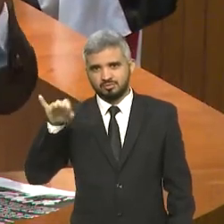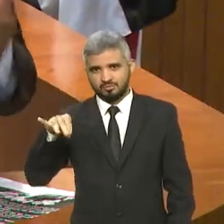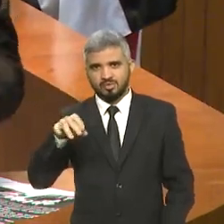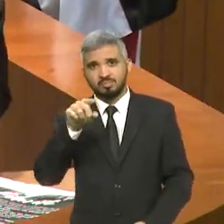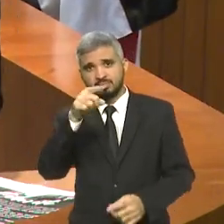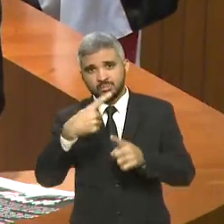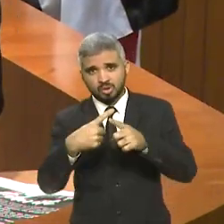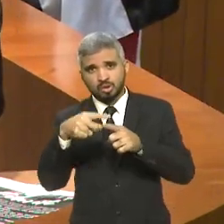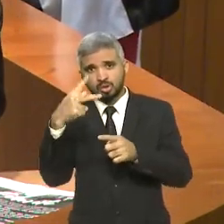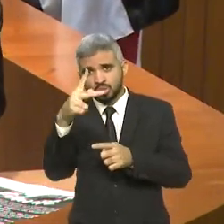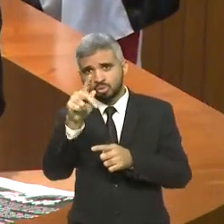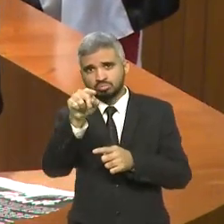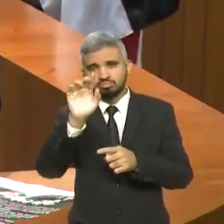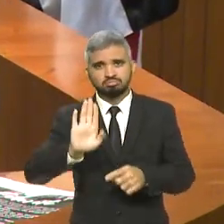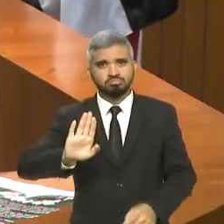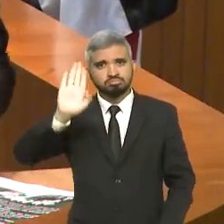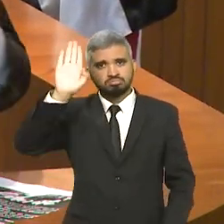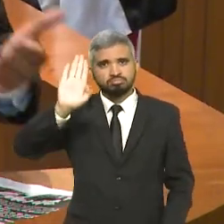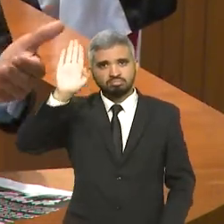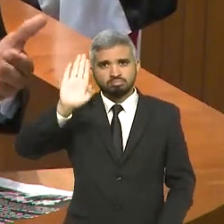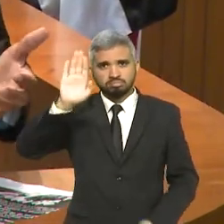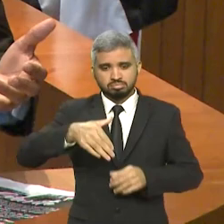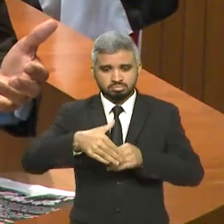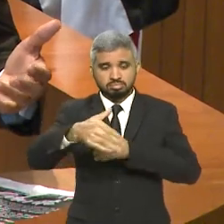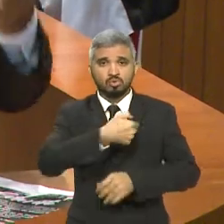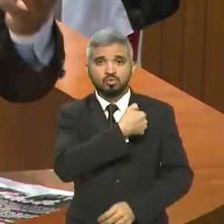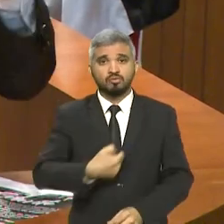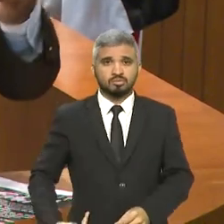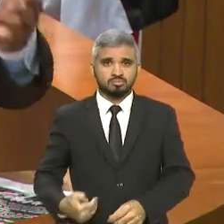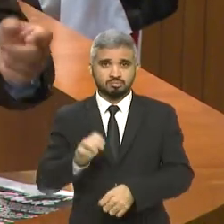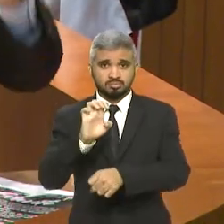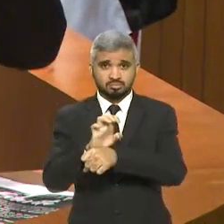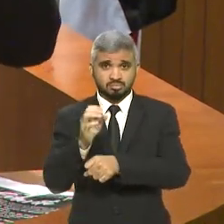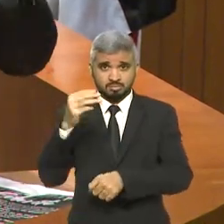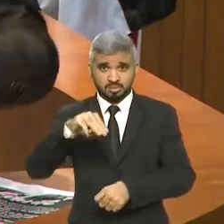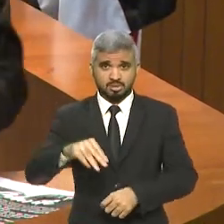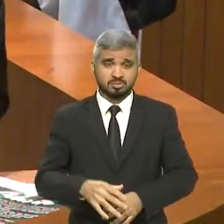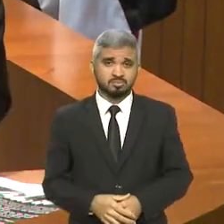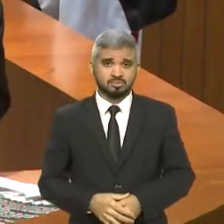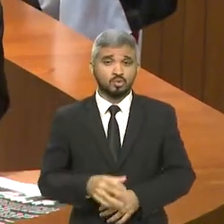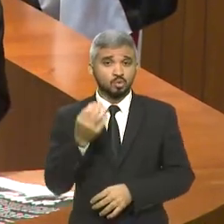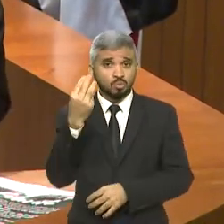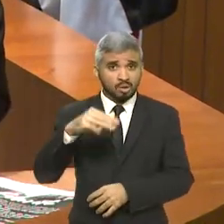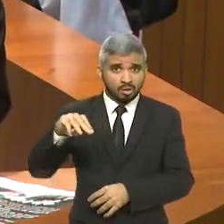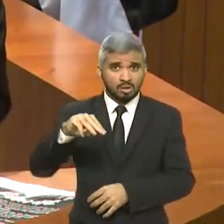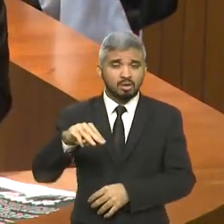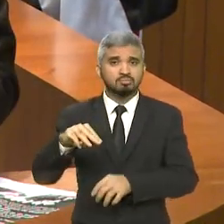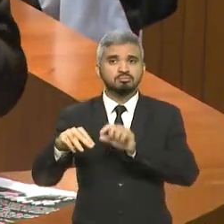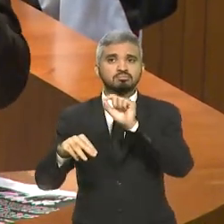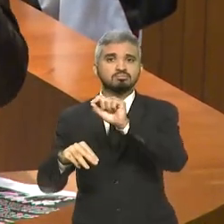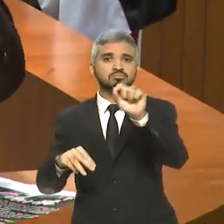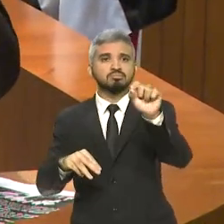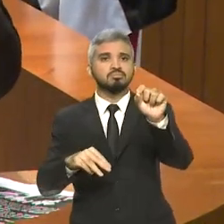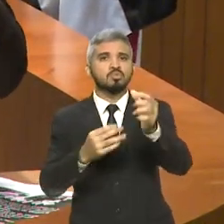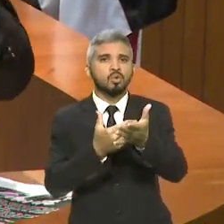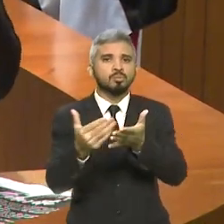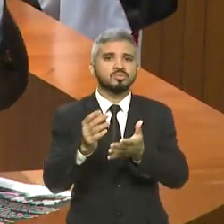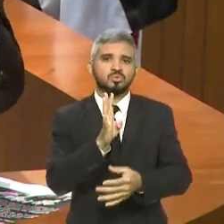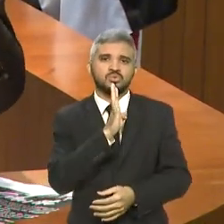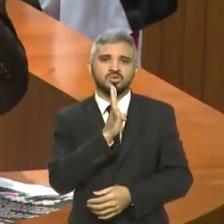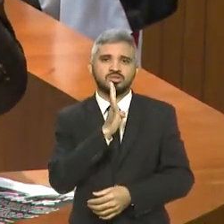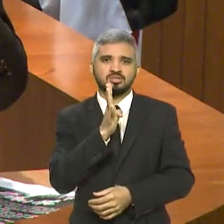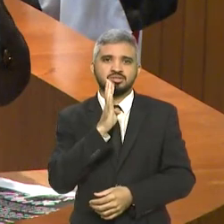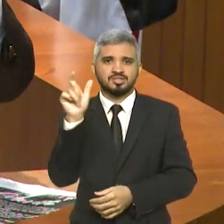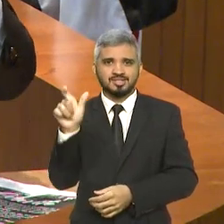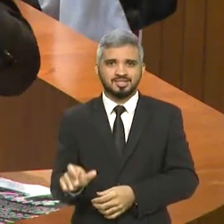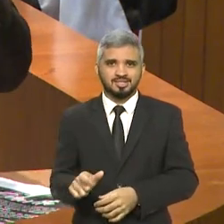pré-campanha ao governo do estado do Maranhão. E o Maranhão passa a conhecer o doutor Laércio Bonfim. Não a